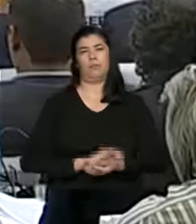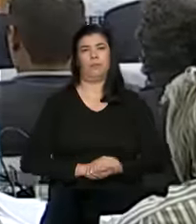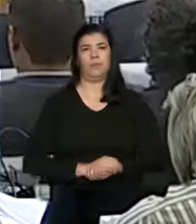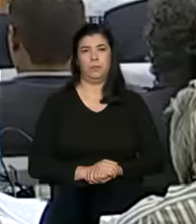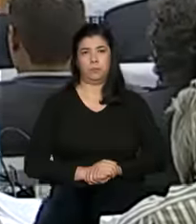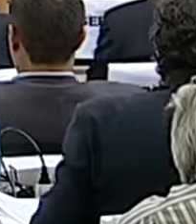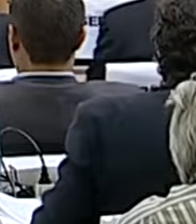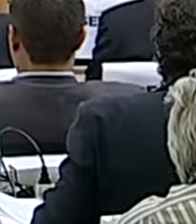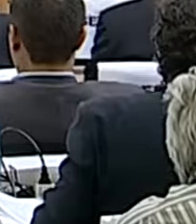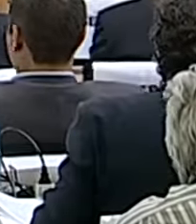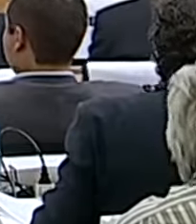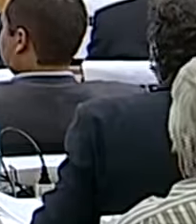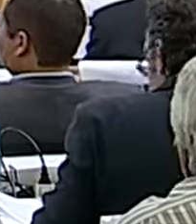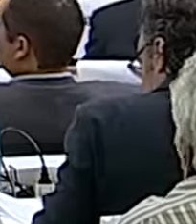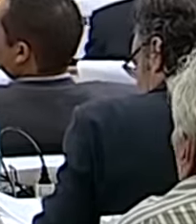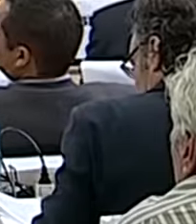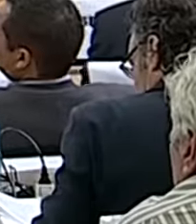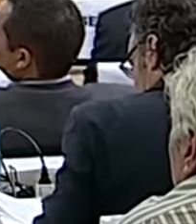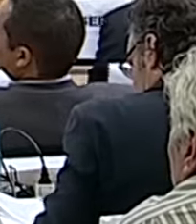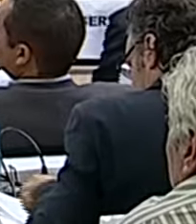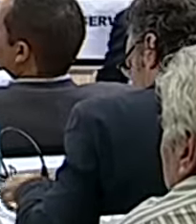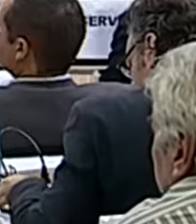isso Natália